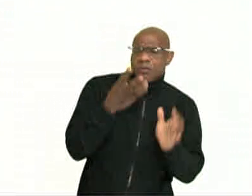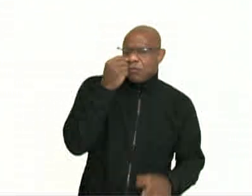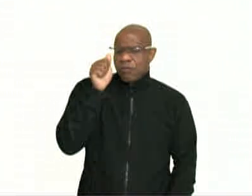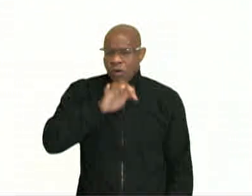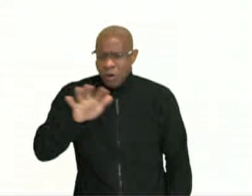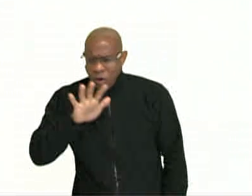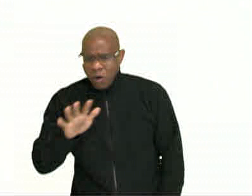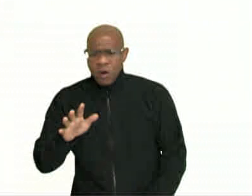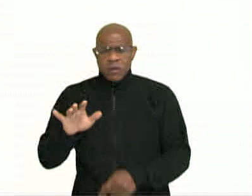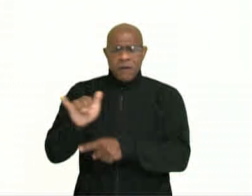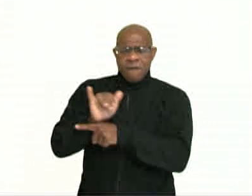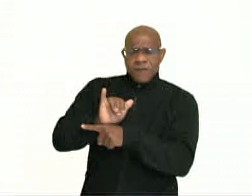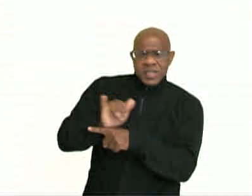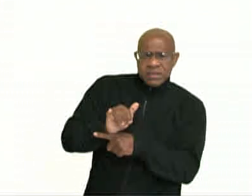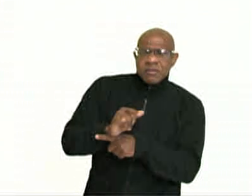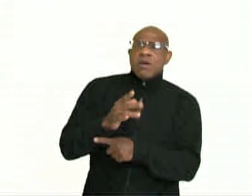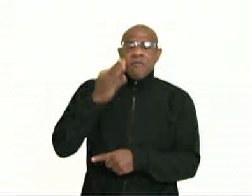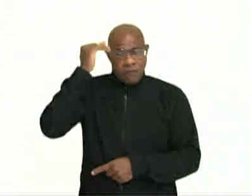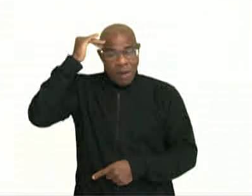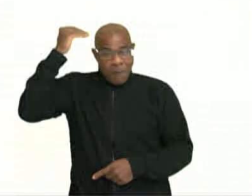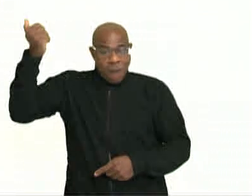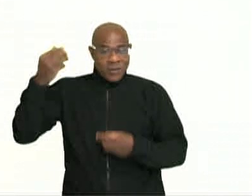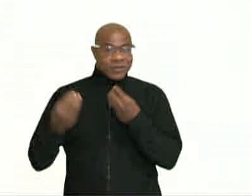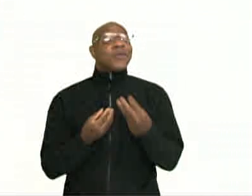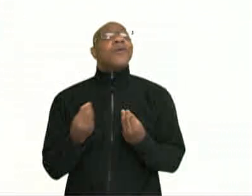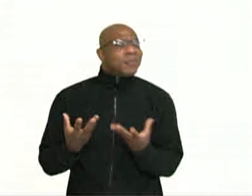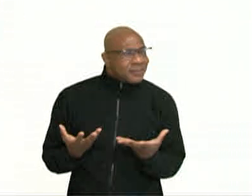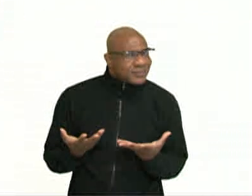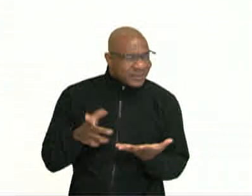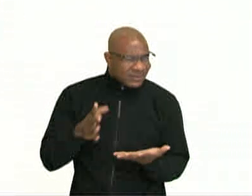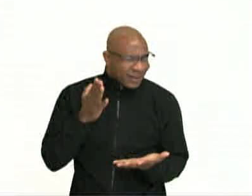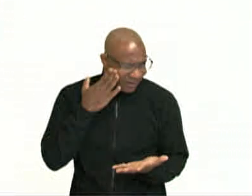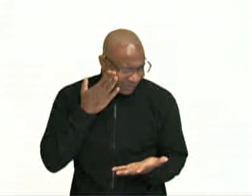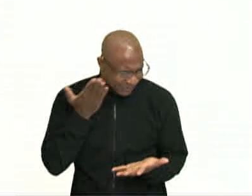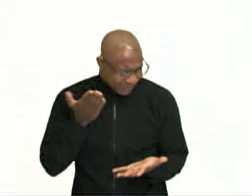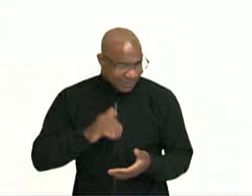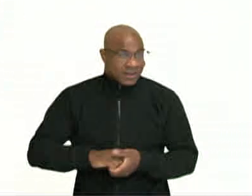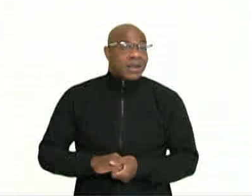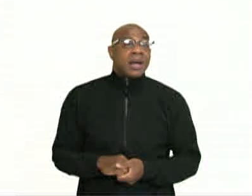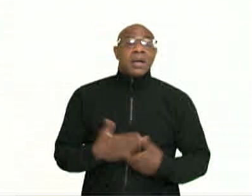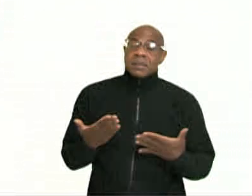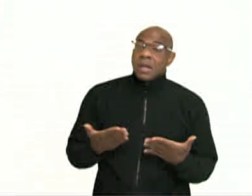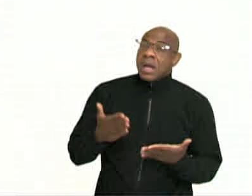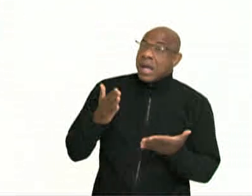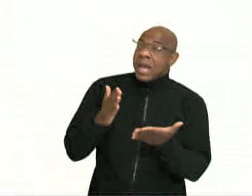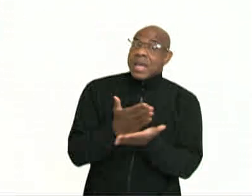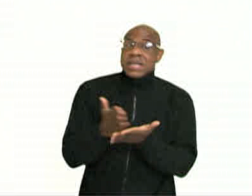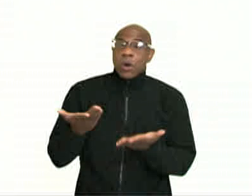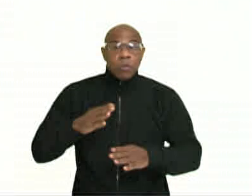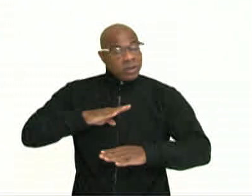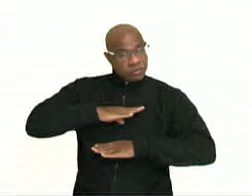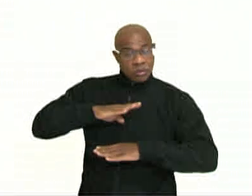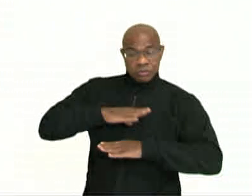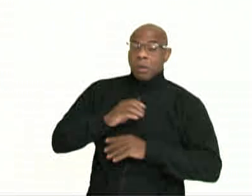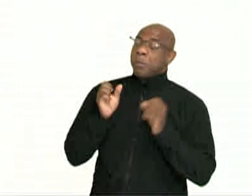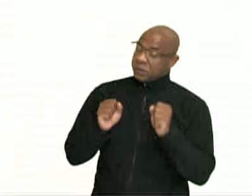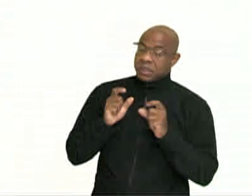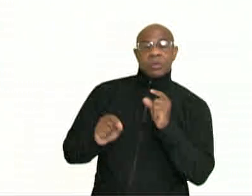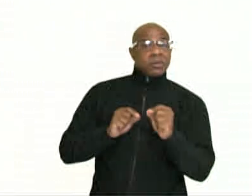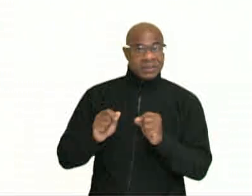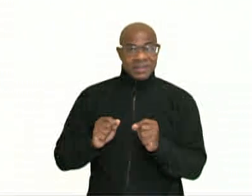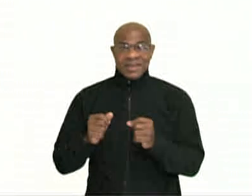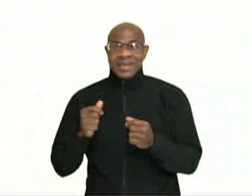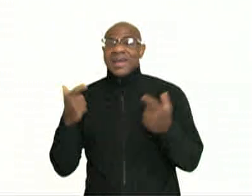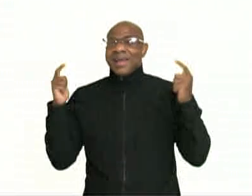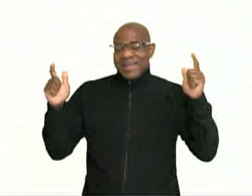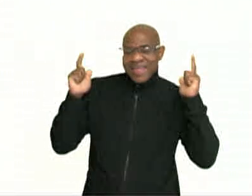vídeo ficando super conhecidos? Em alguns casos, imagino que poderia ser divertido. Aqueles